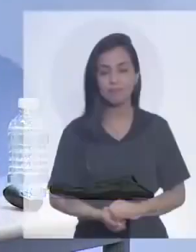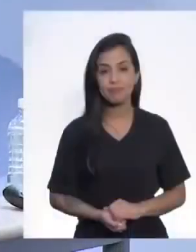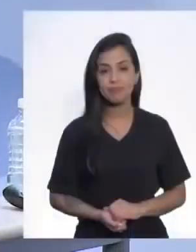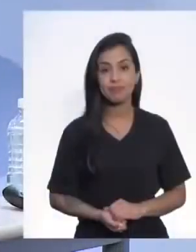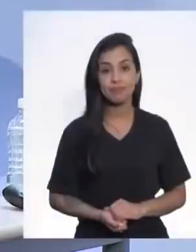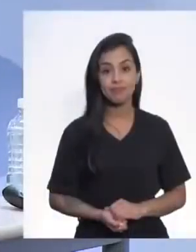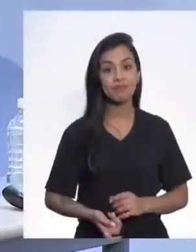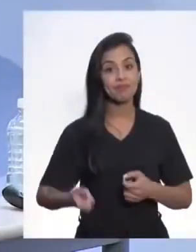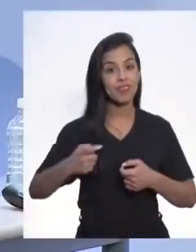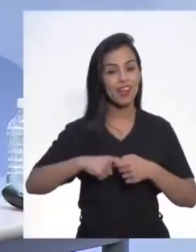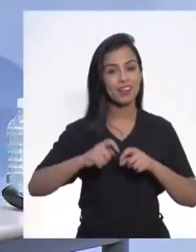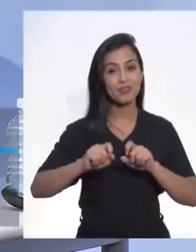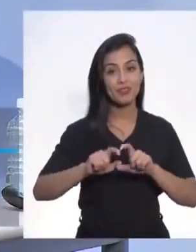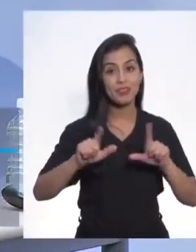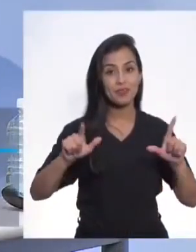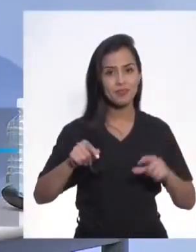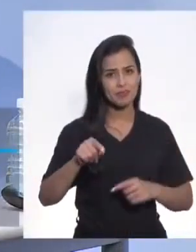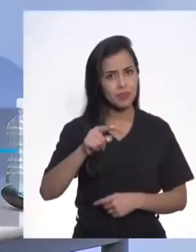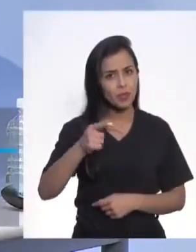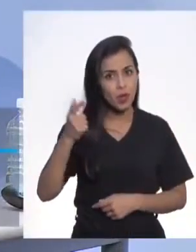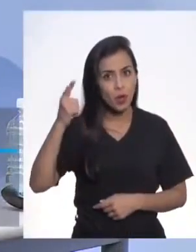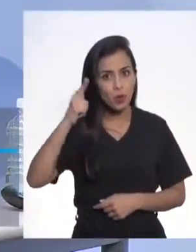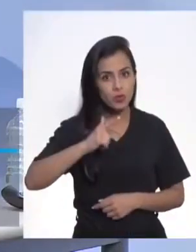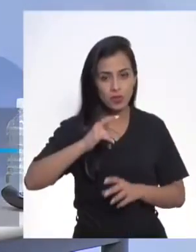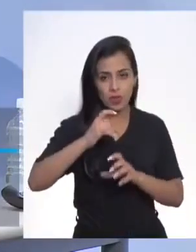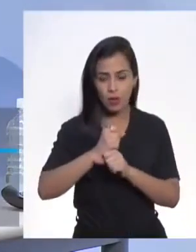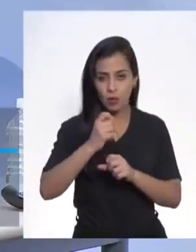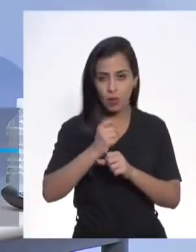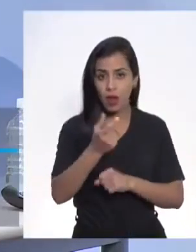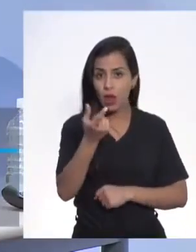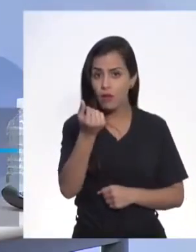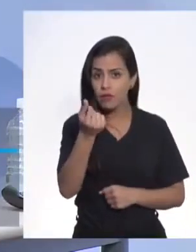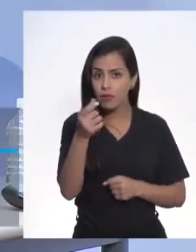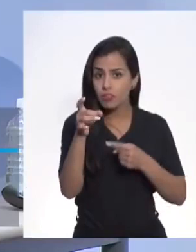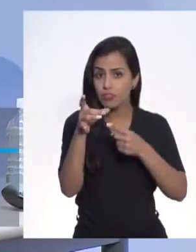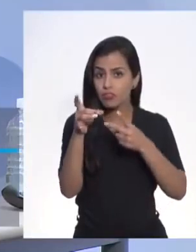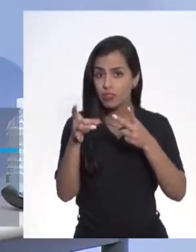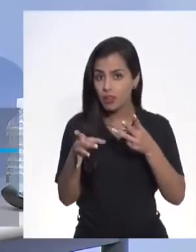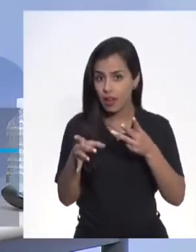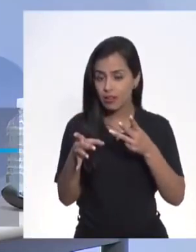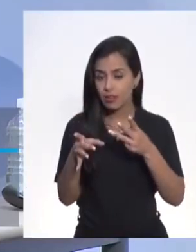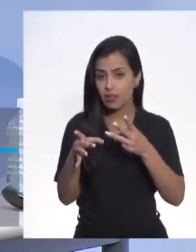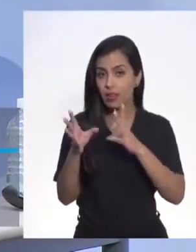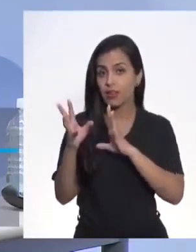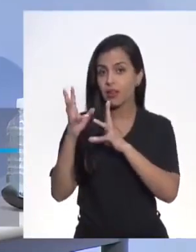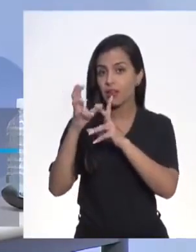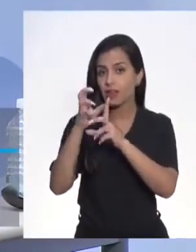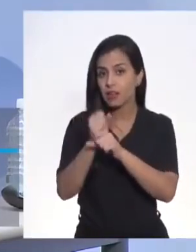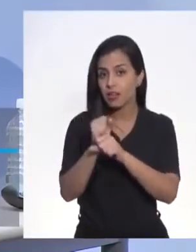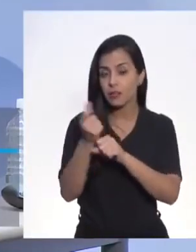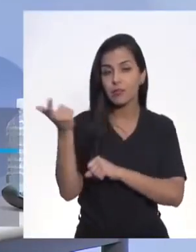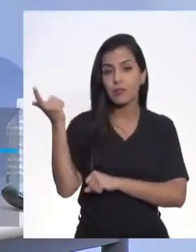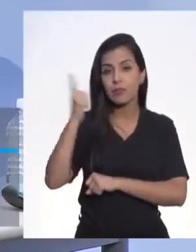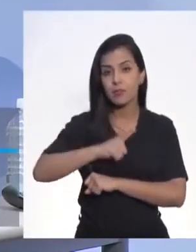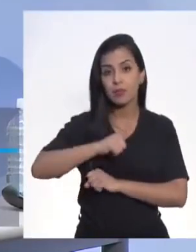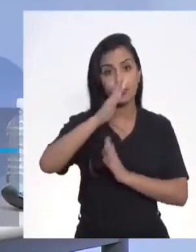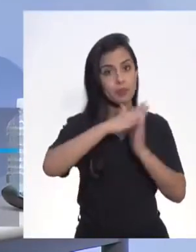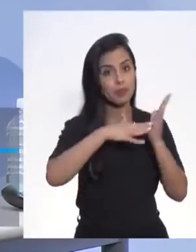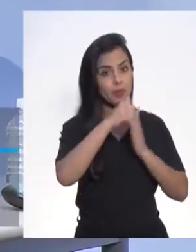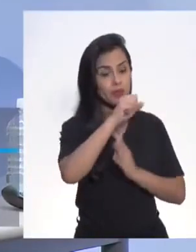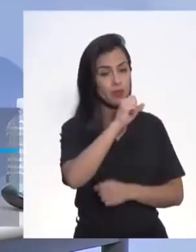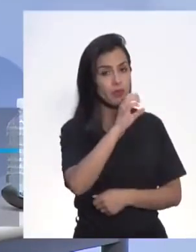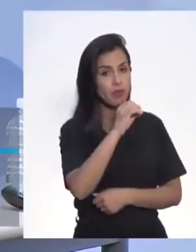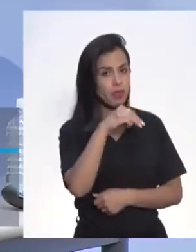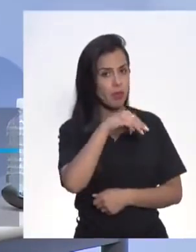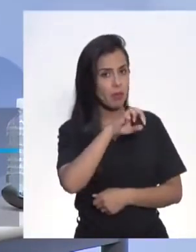voltamos do chat. E aí, você conseguiu calcular o preço para cada produto? Quanto que ele vai gastar para pintar os 80 metros quadrados? Fez as